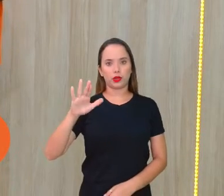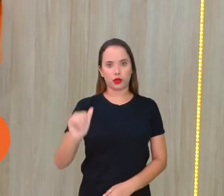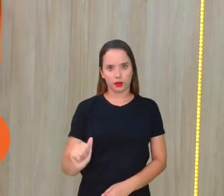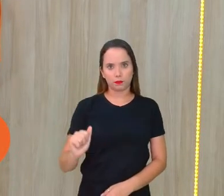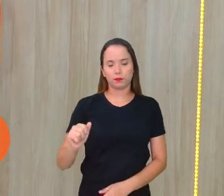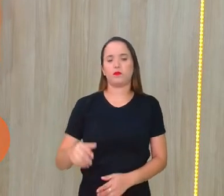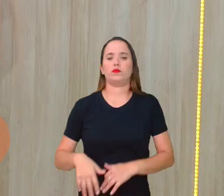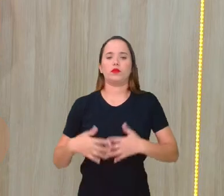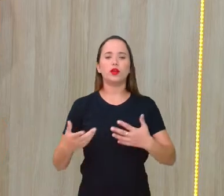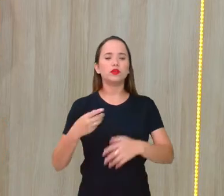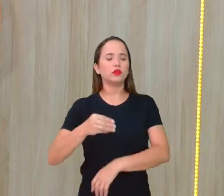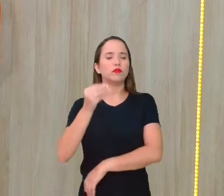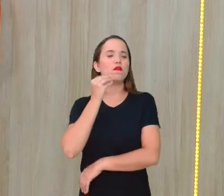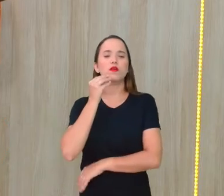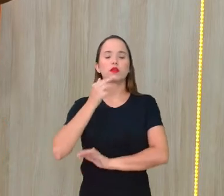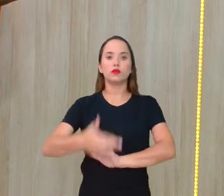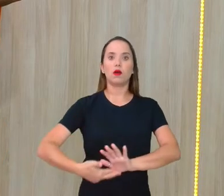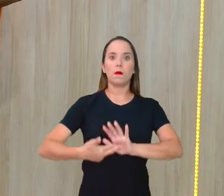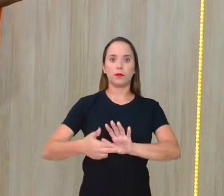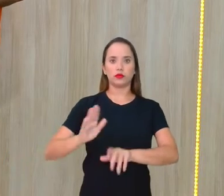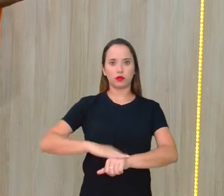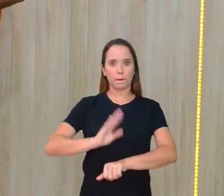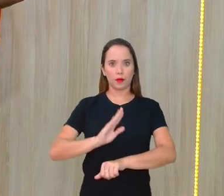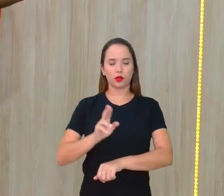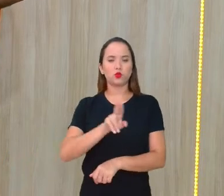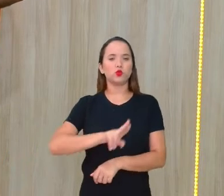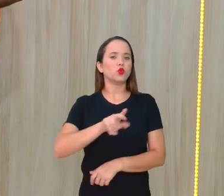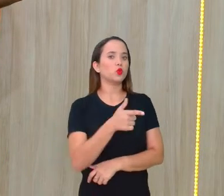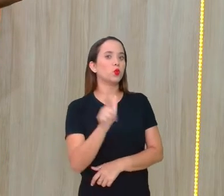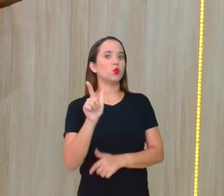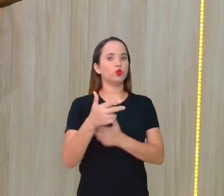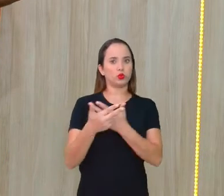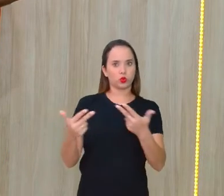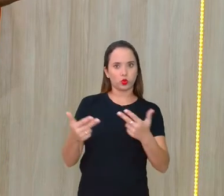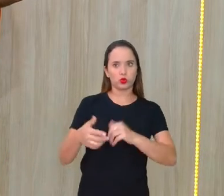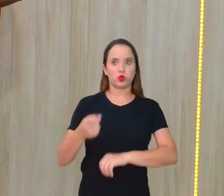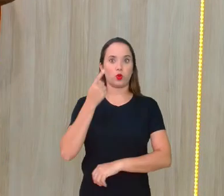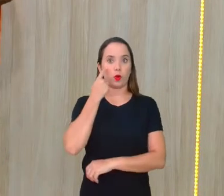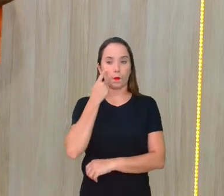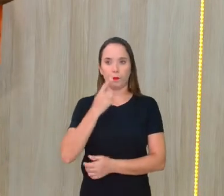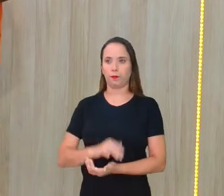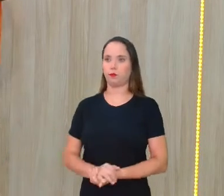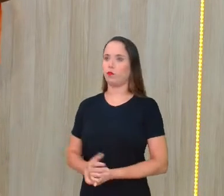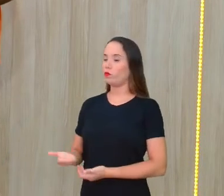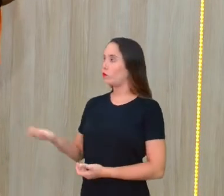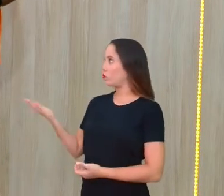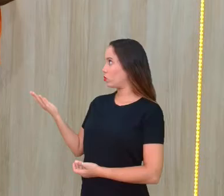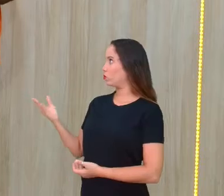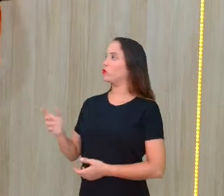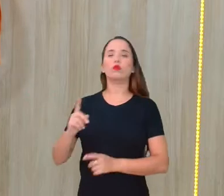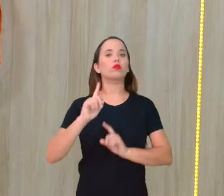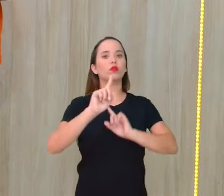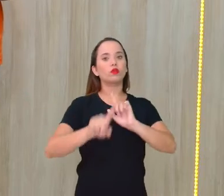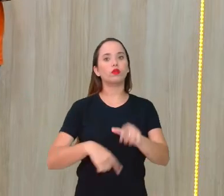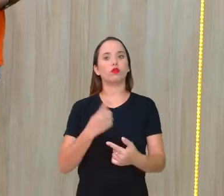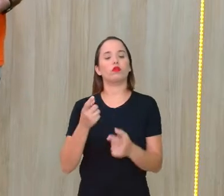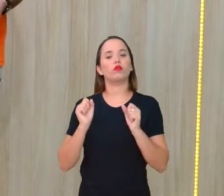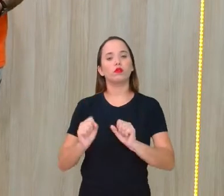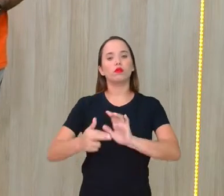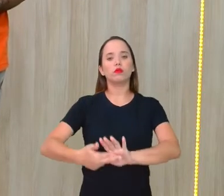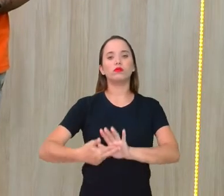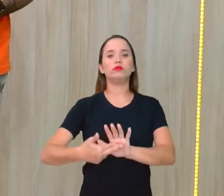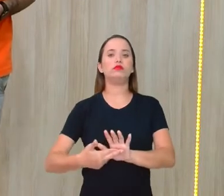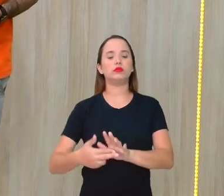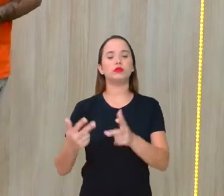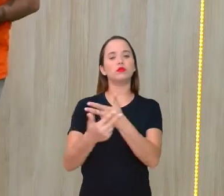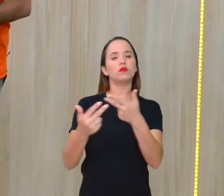questão da representação por outros meios. Então, essa transformação representada por esse elemento aí pode representar muito bem